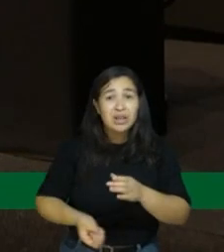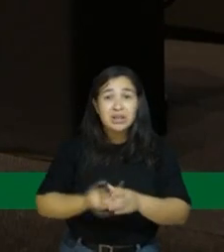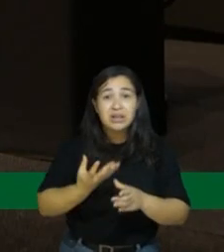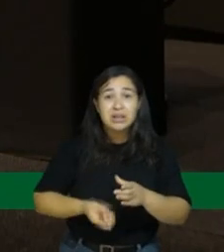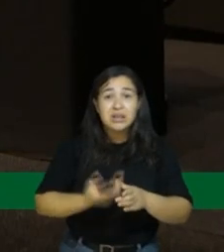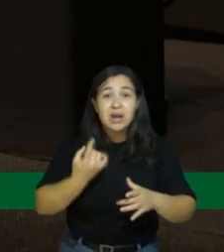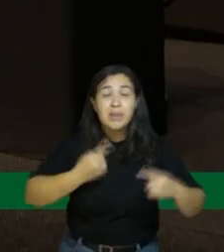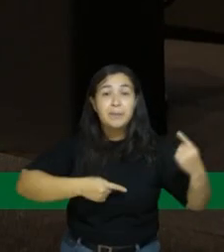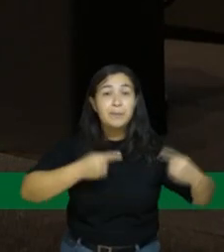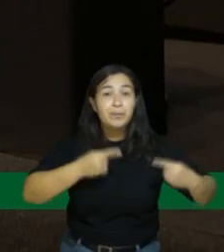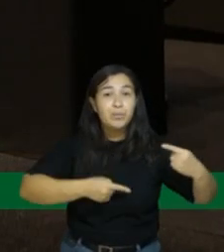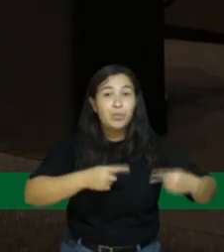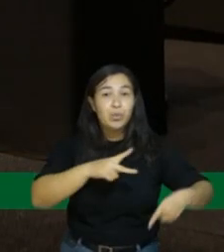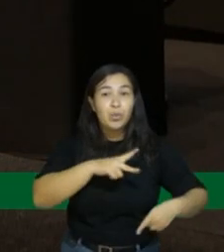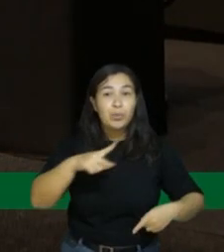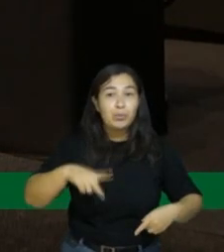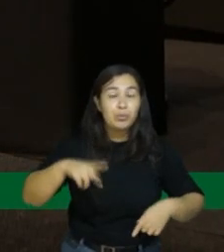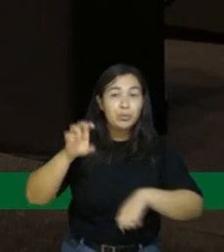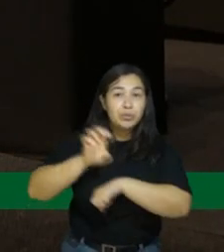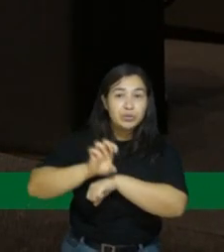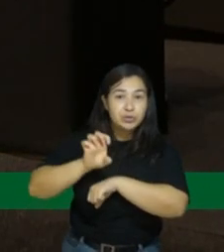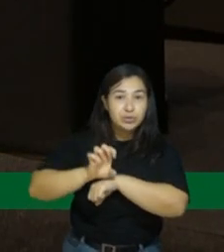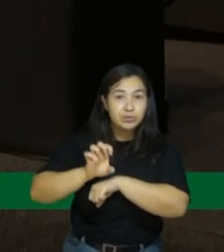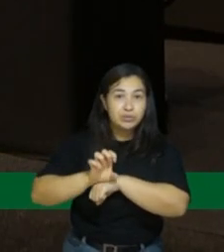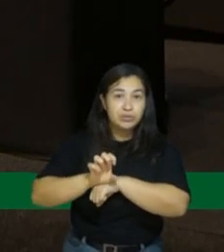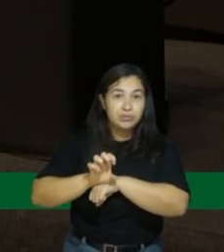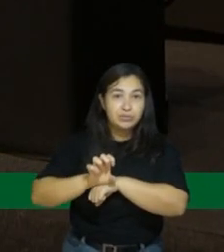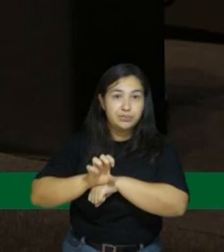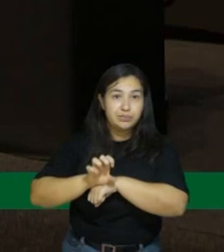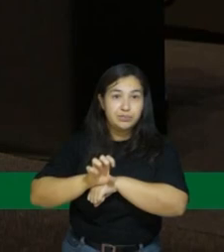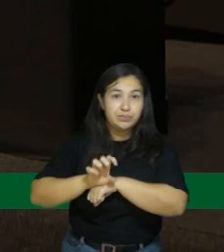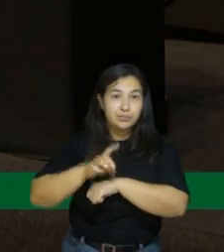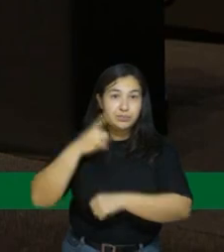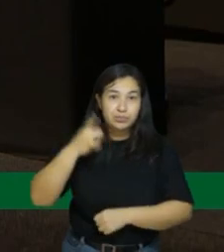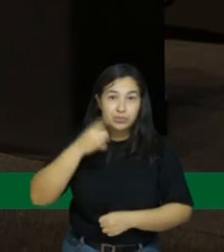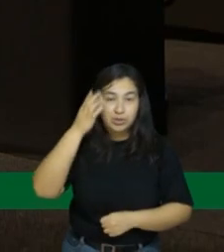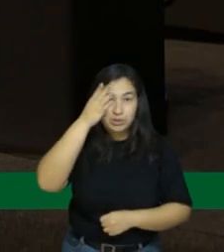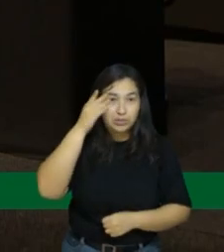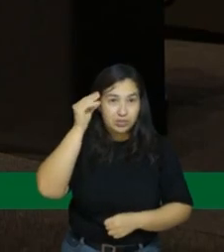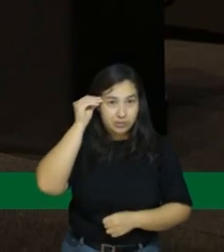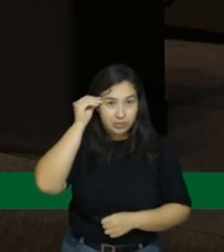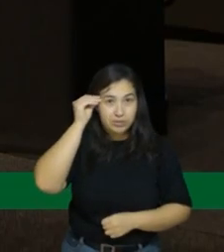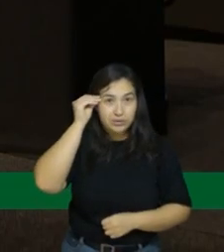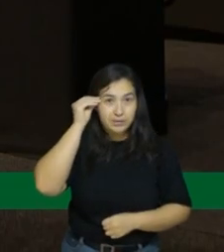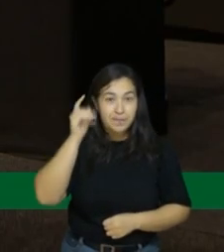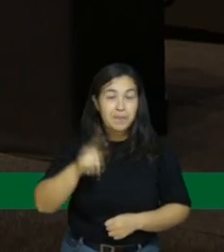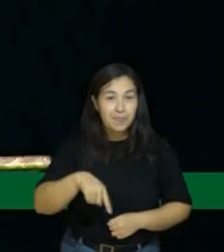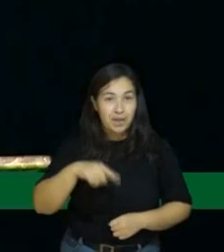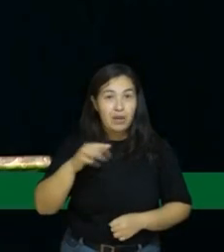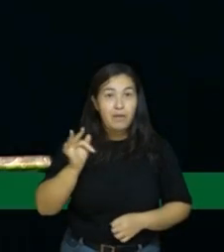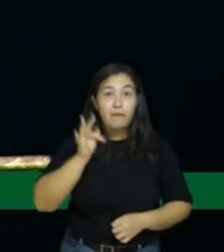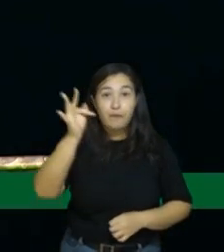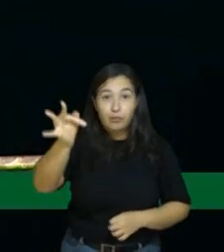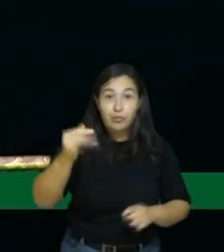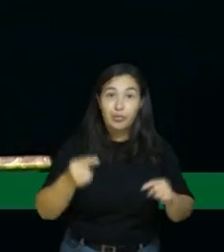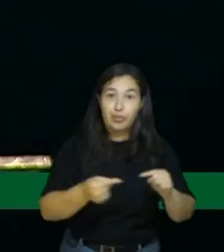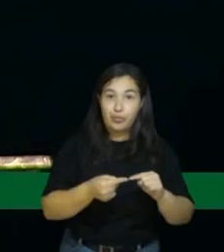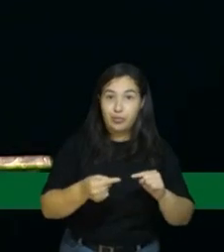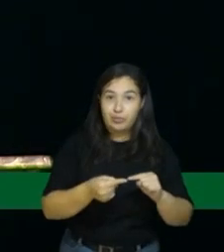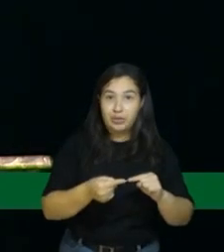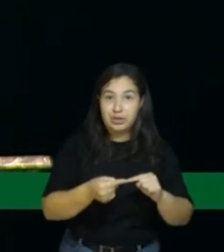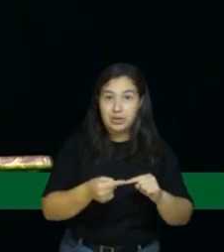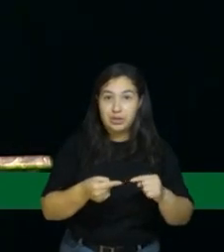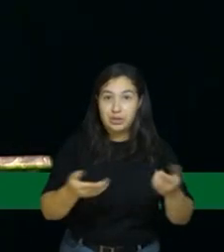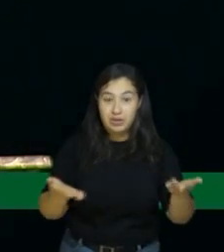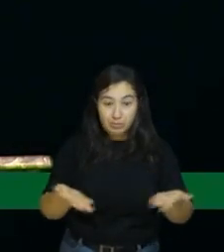política pública Estadual deputada Lucian carminate esse é o nosso é o nosso futuro e o nosso presente para que a